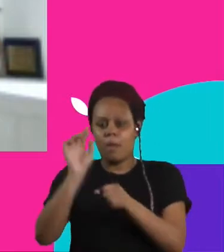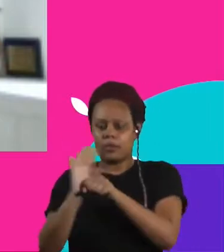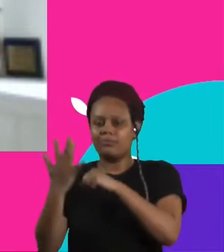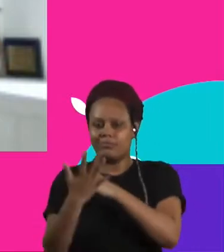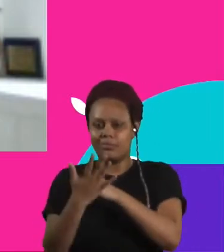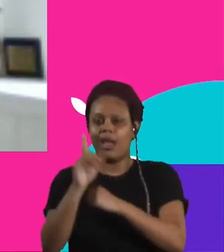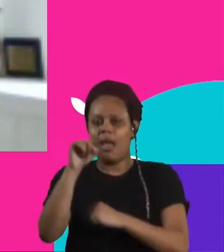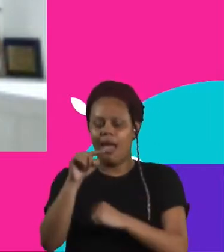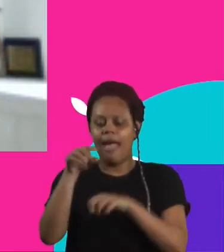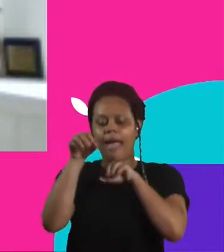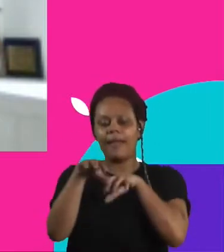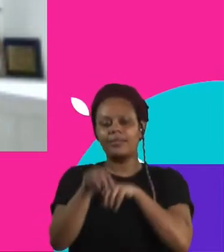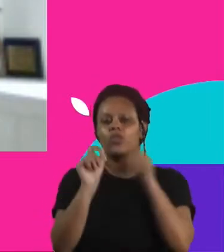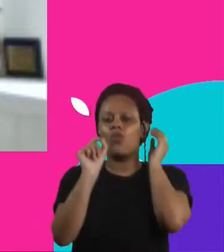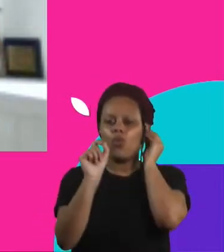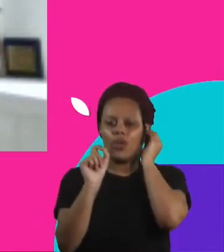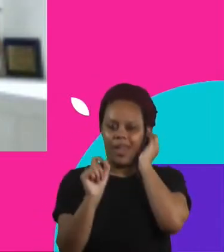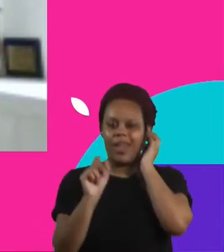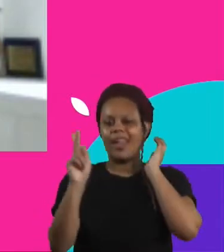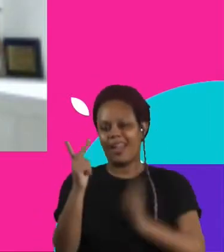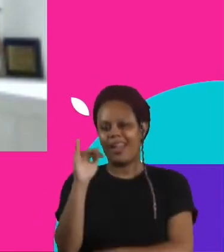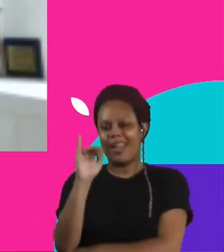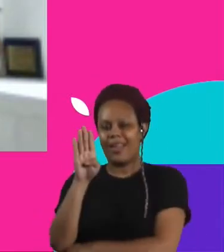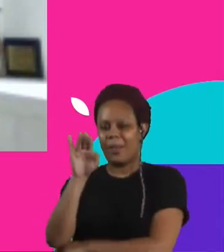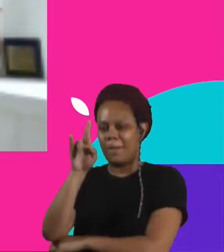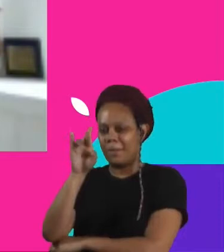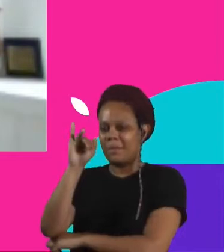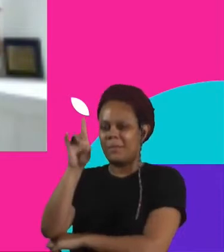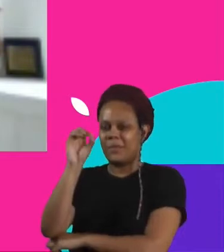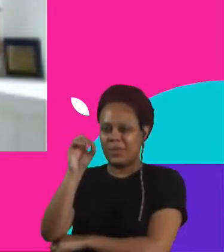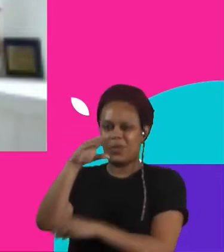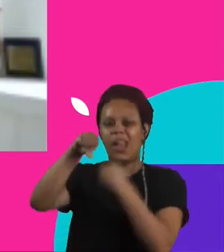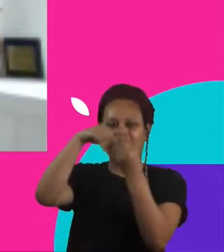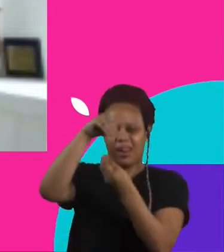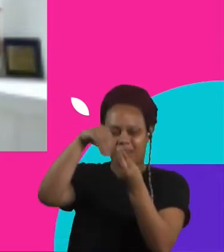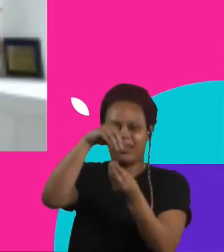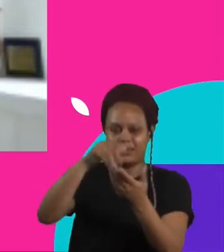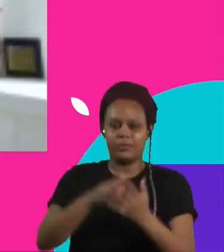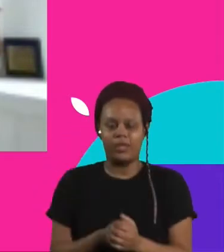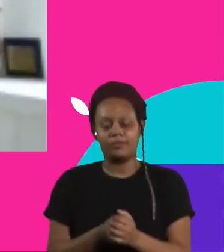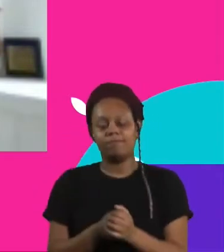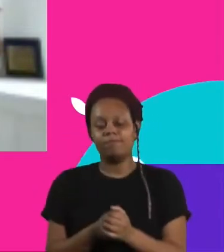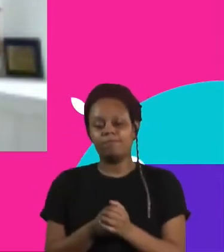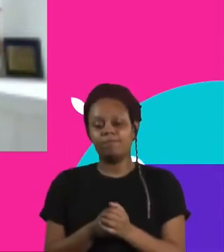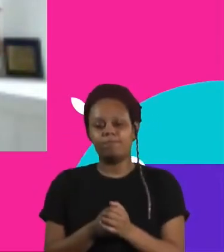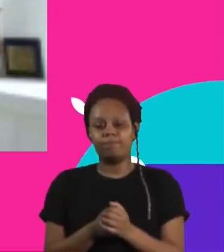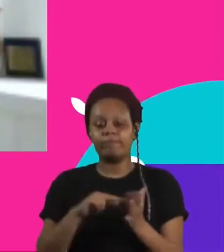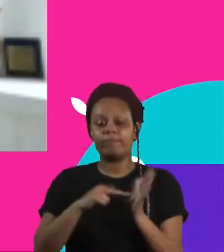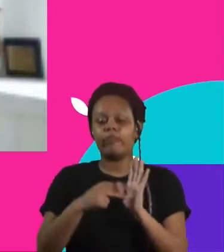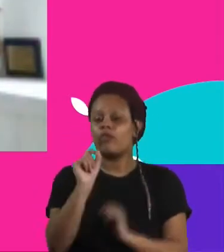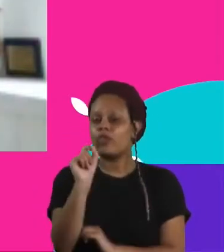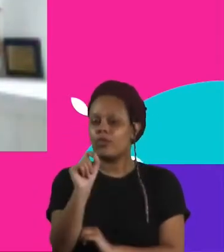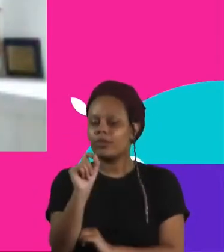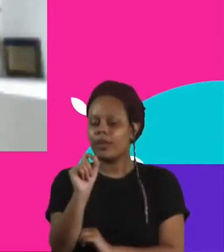ensino híbrido. Hoje já não há mais discussão que a tecnologia vai fazer parte, deve fazer parte do